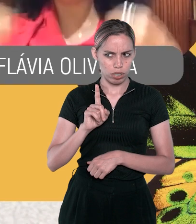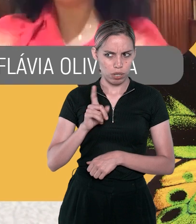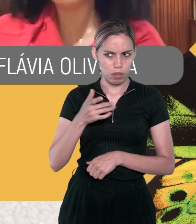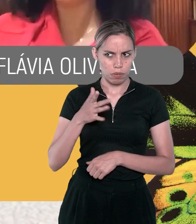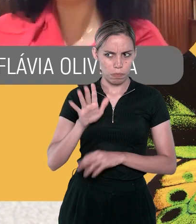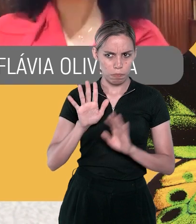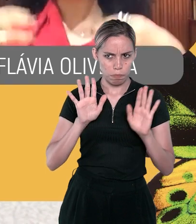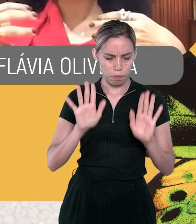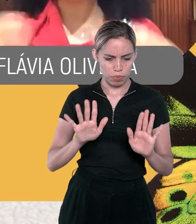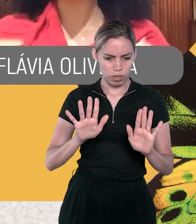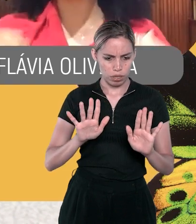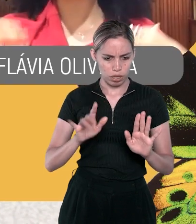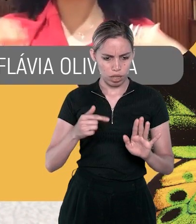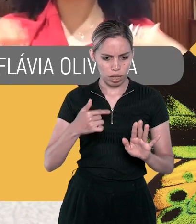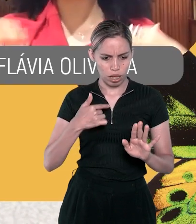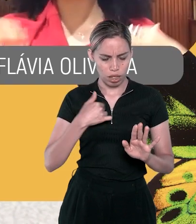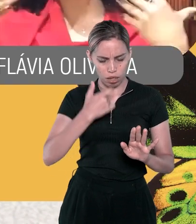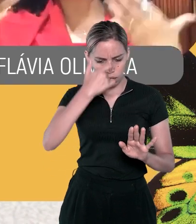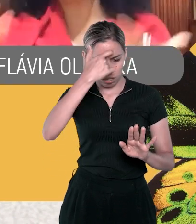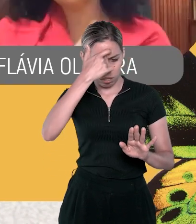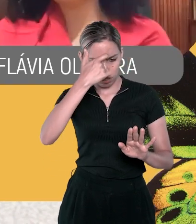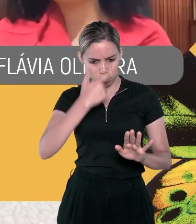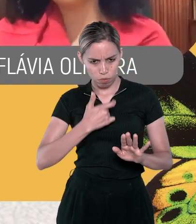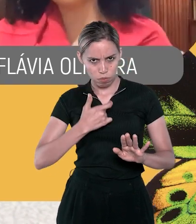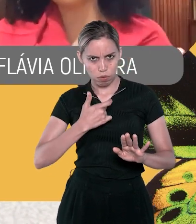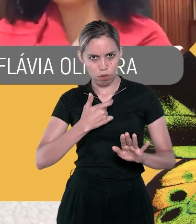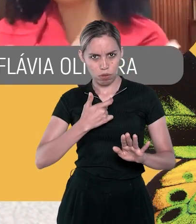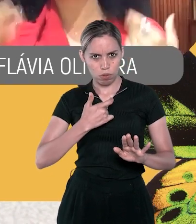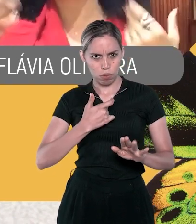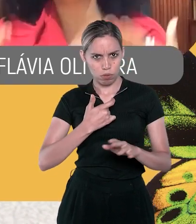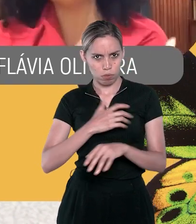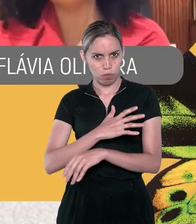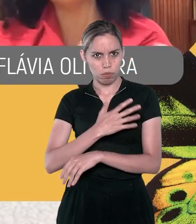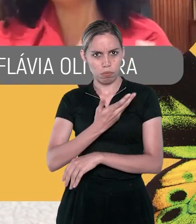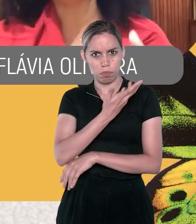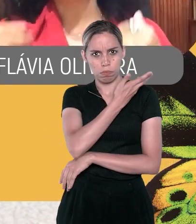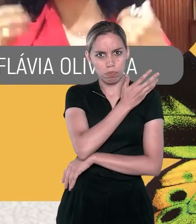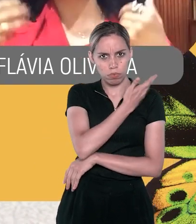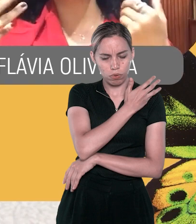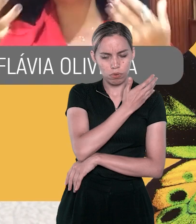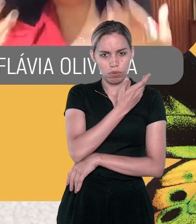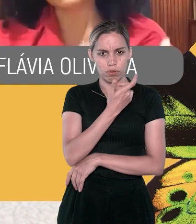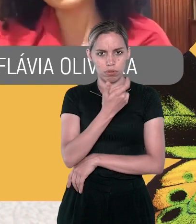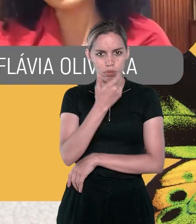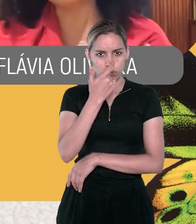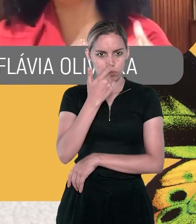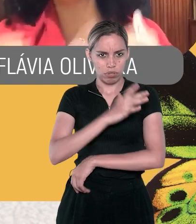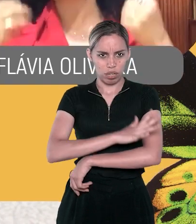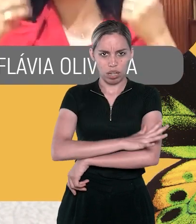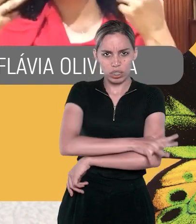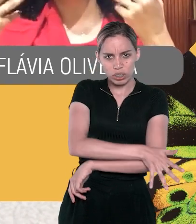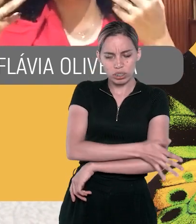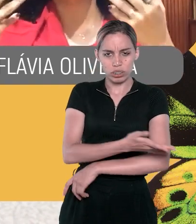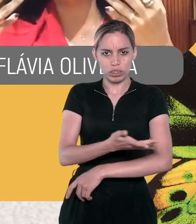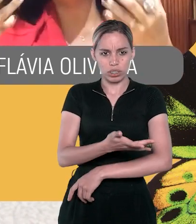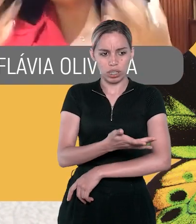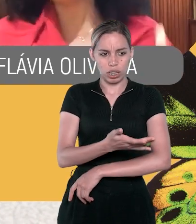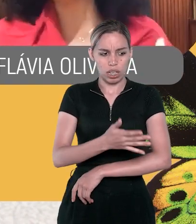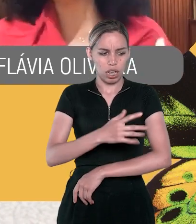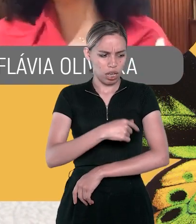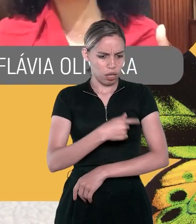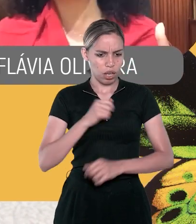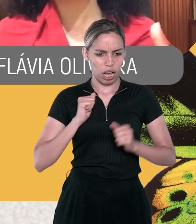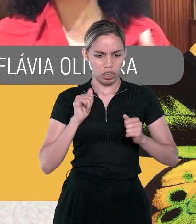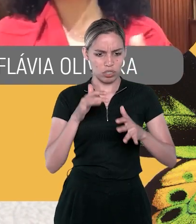racista, machista e construir, né, atitudes antirracistas,